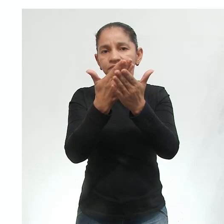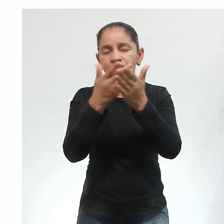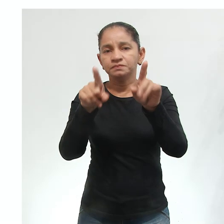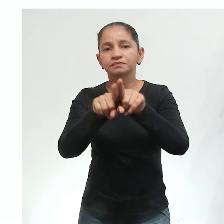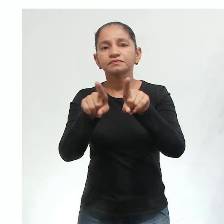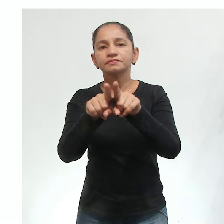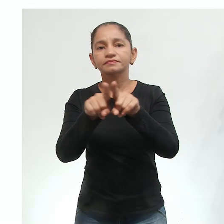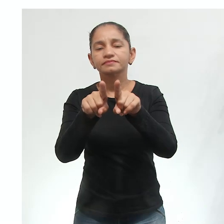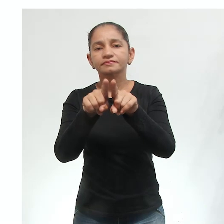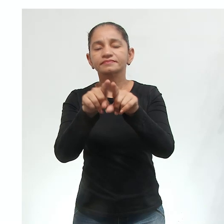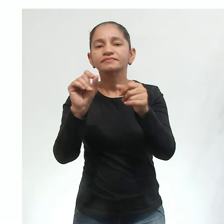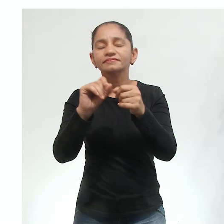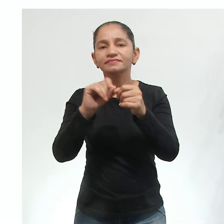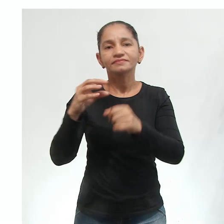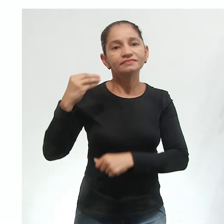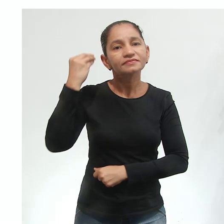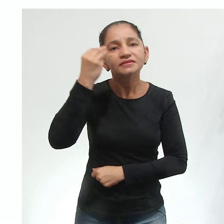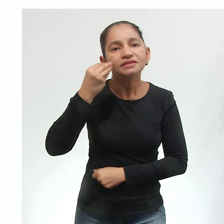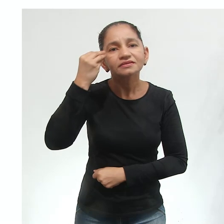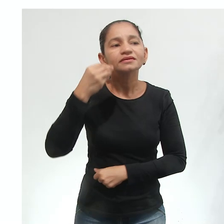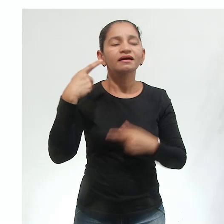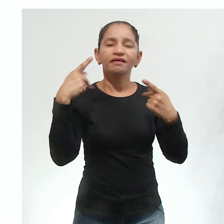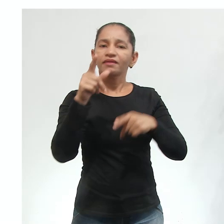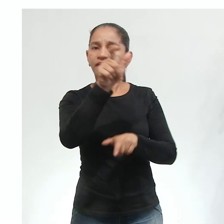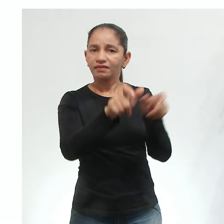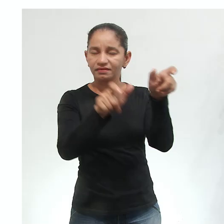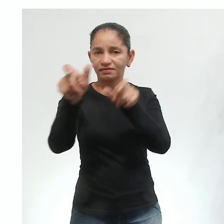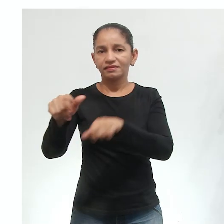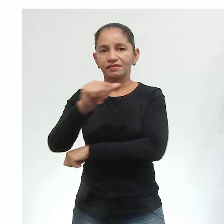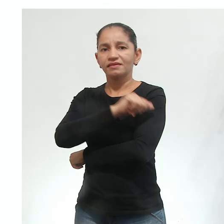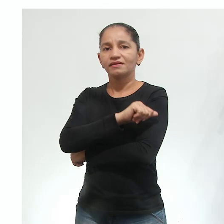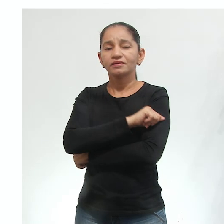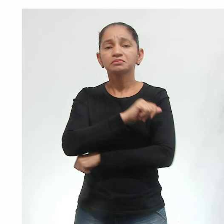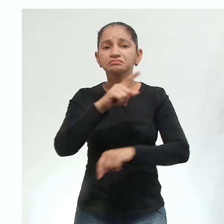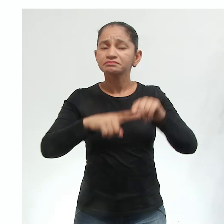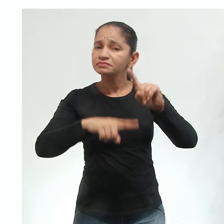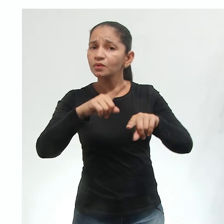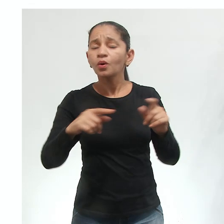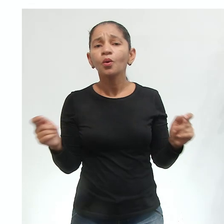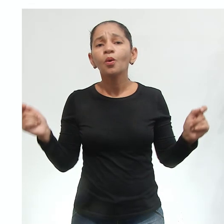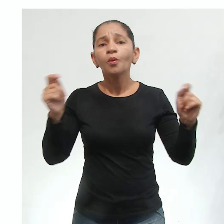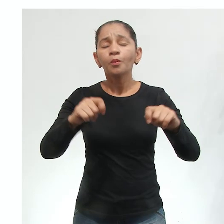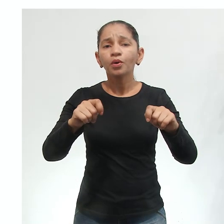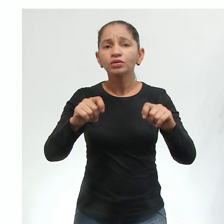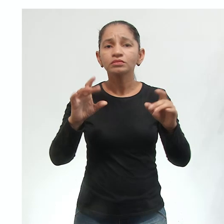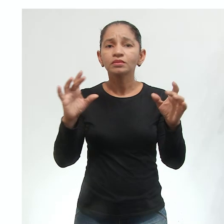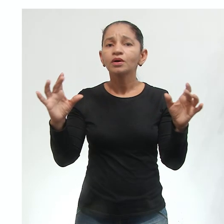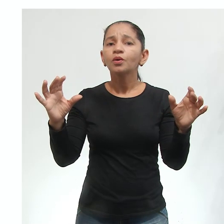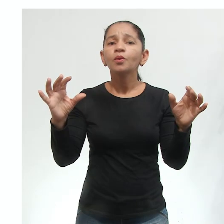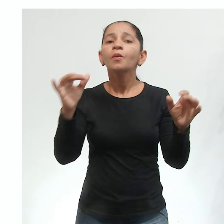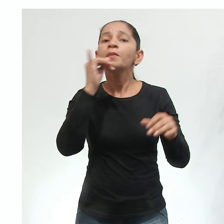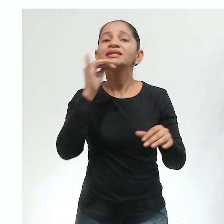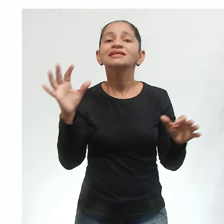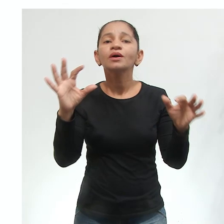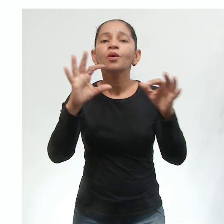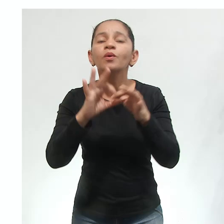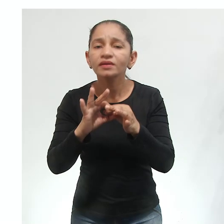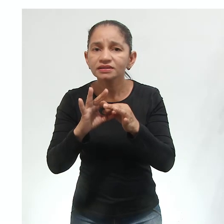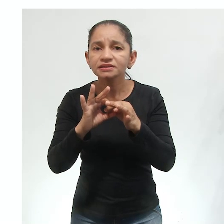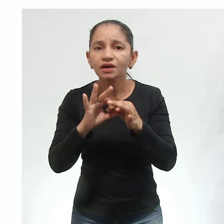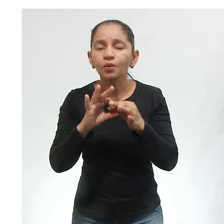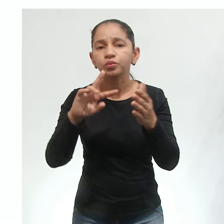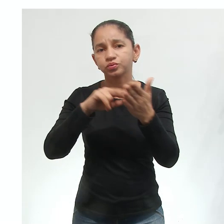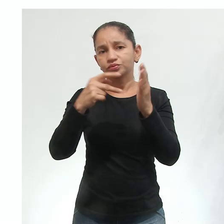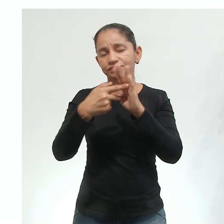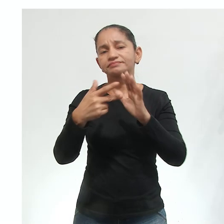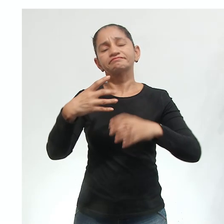especificidades do ambiente, as necessidades dos alunos e os recursos disponíveis. fazer uma conexão